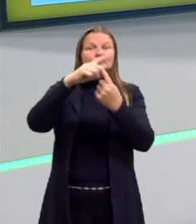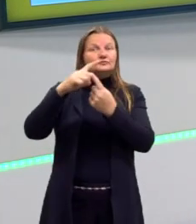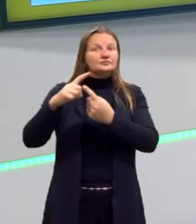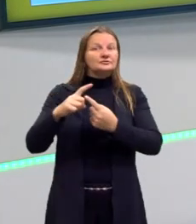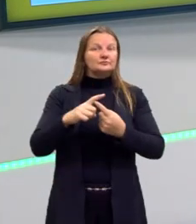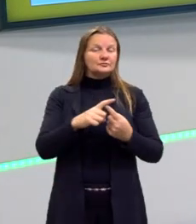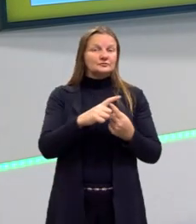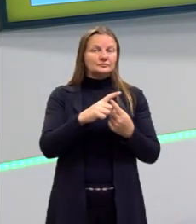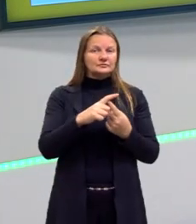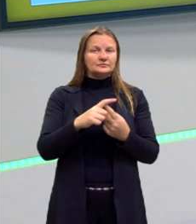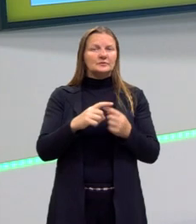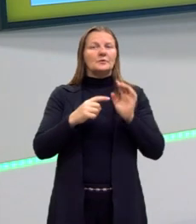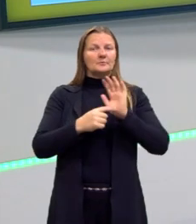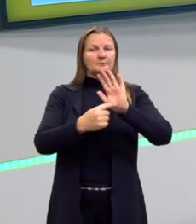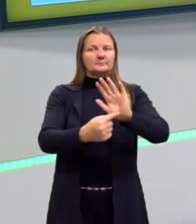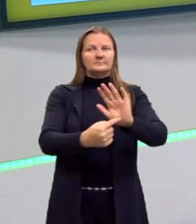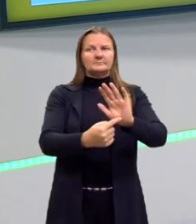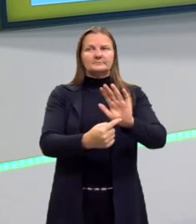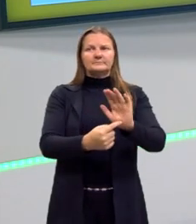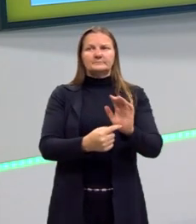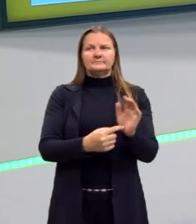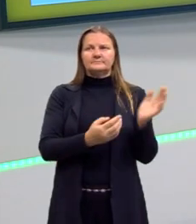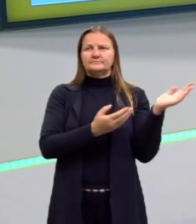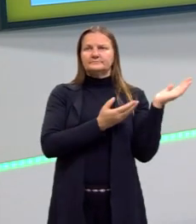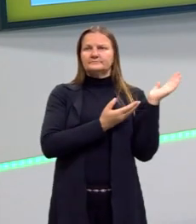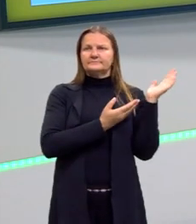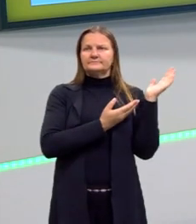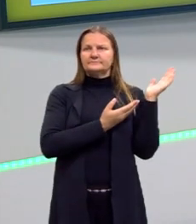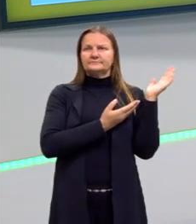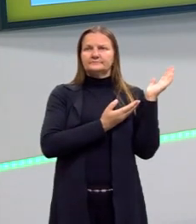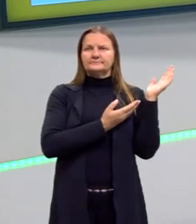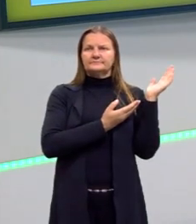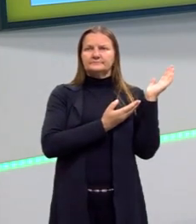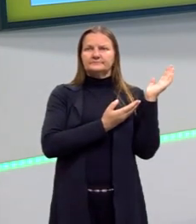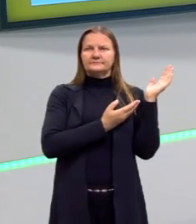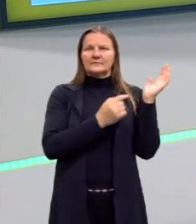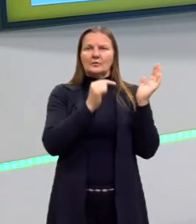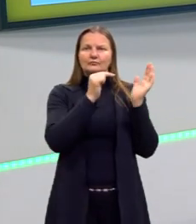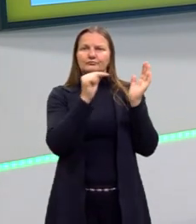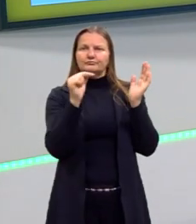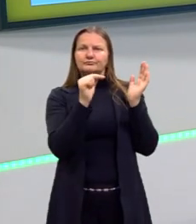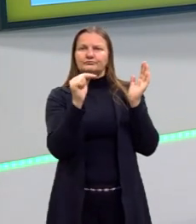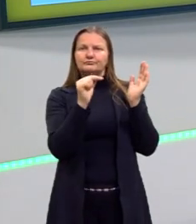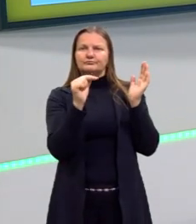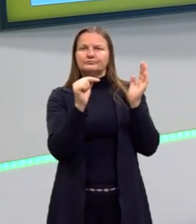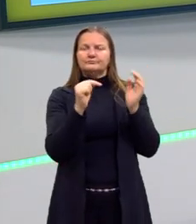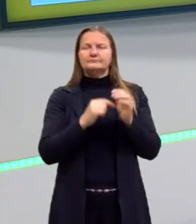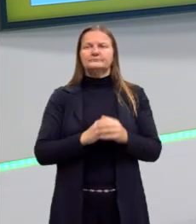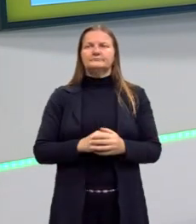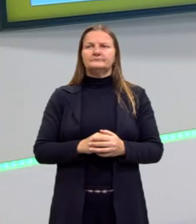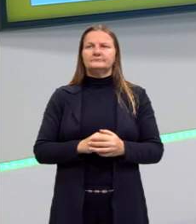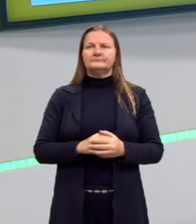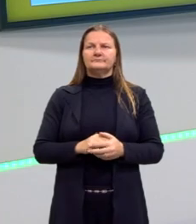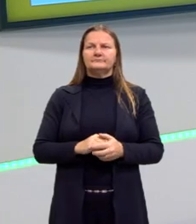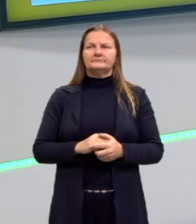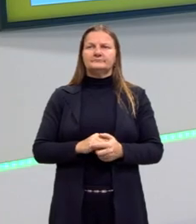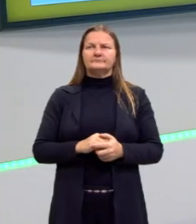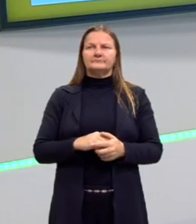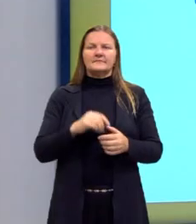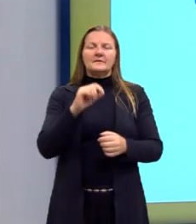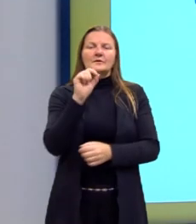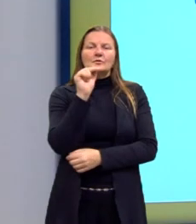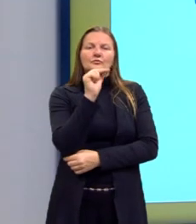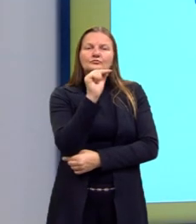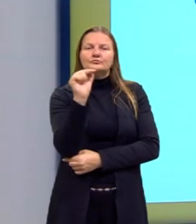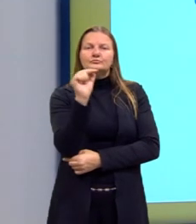o conteúdo é apresentado que nessa simbologia os risquinhos os riscos cada. Aqui ó